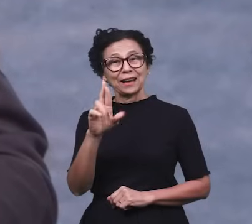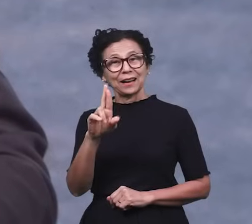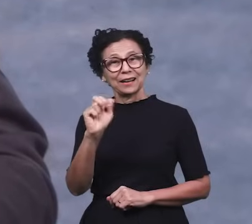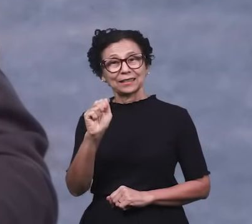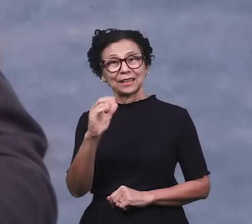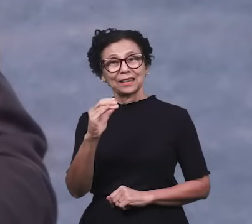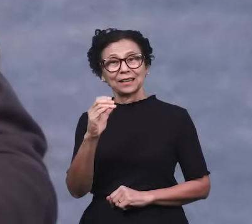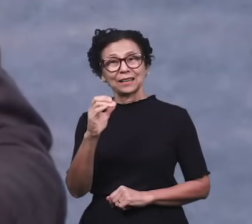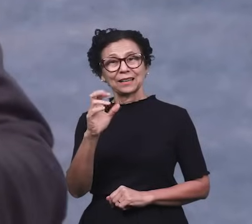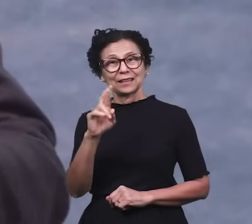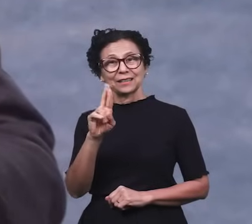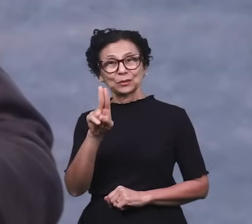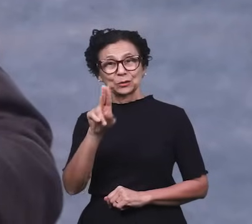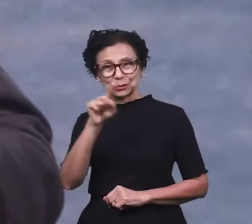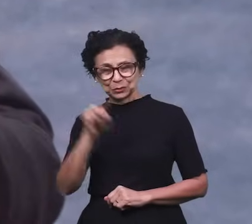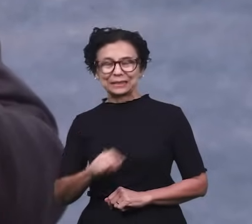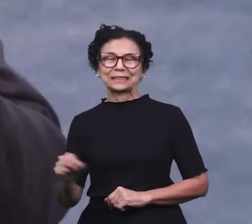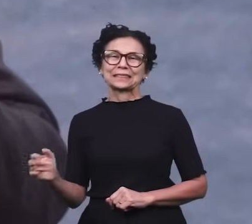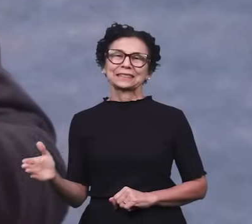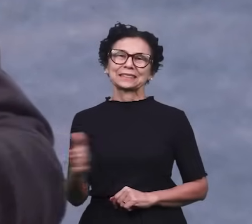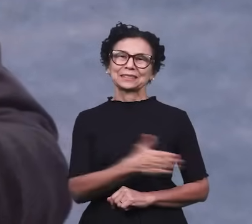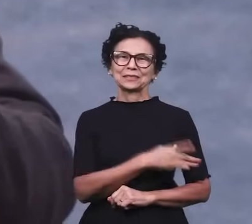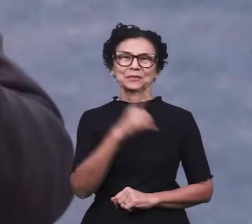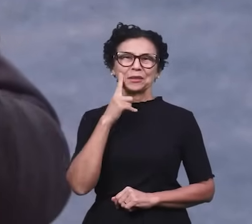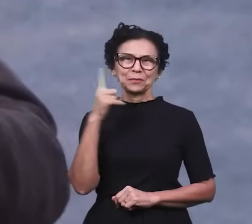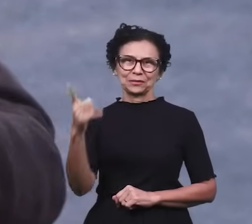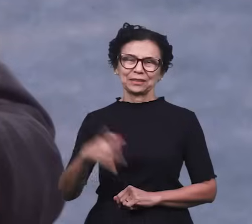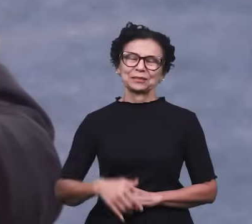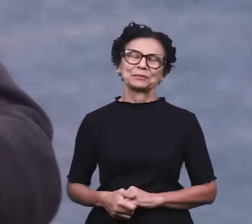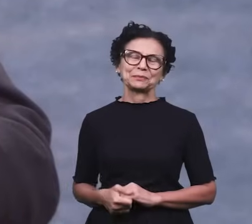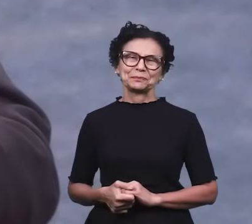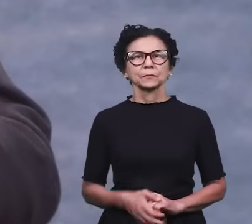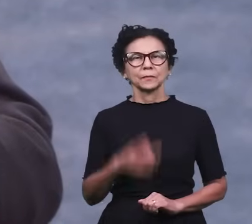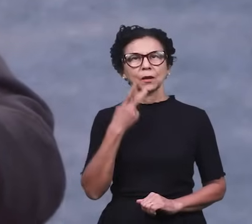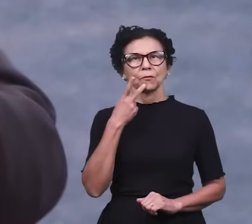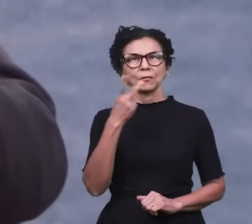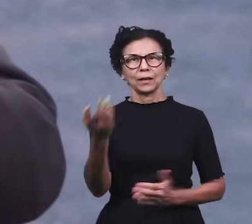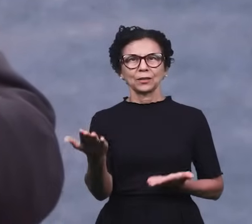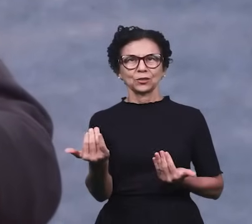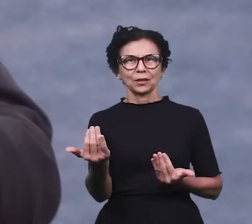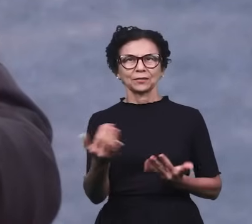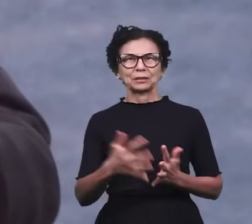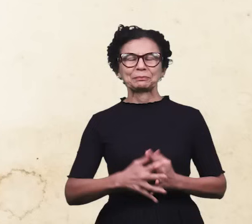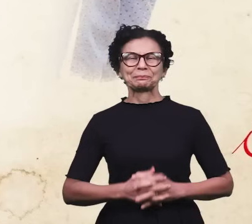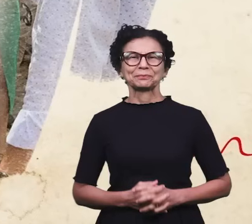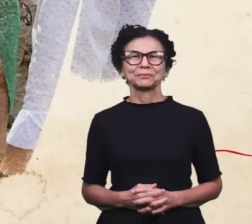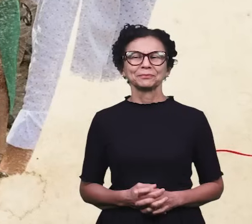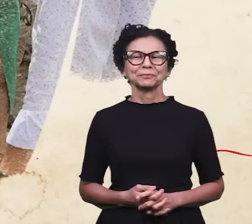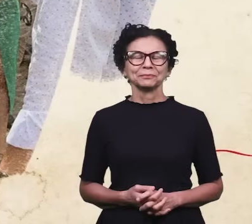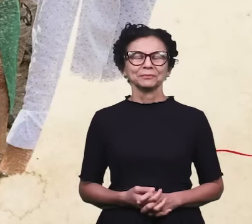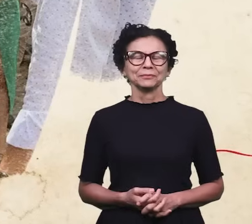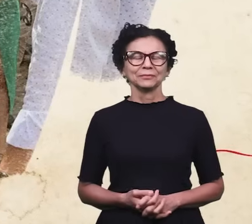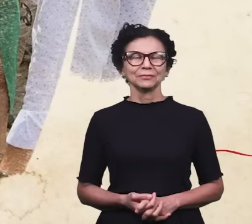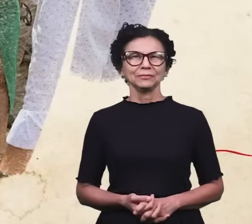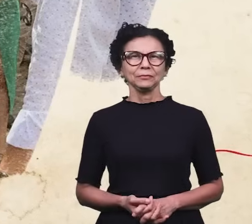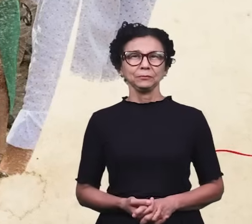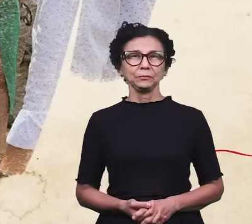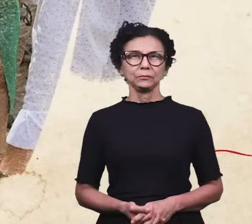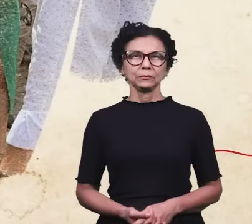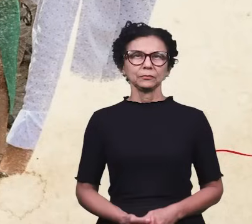Davi Pedra, da Igreja Cristã Maranata do bairro Quintino, em Aracruz, Espírito Santo. Fala, jovem!